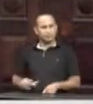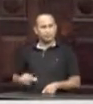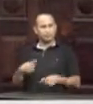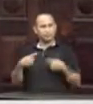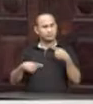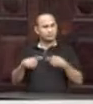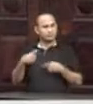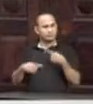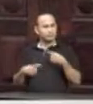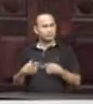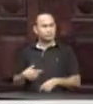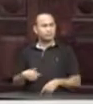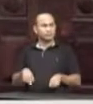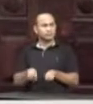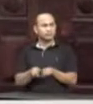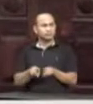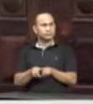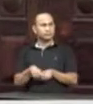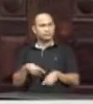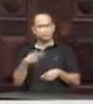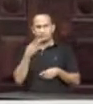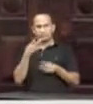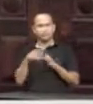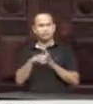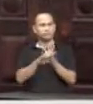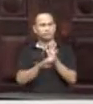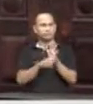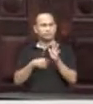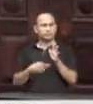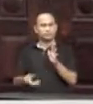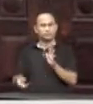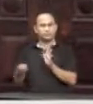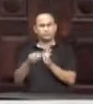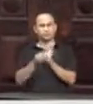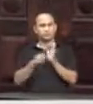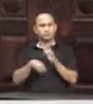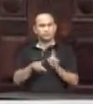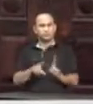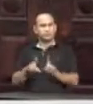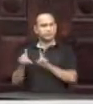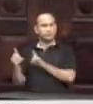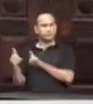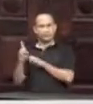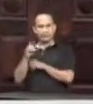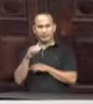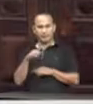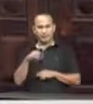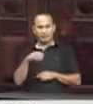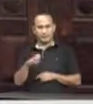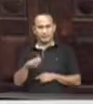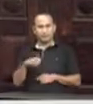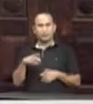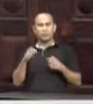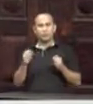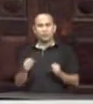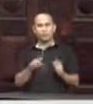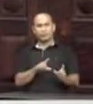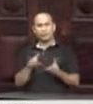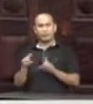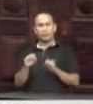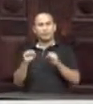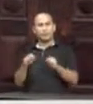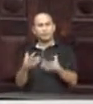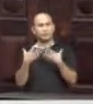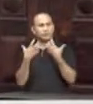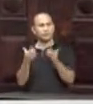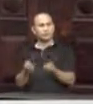atendimento no fundo e também vou propor uma emenda para incluir os programas do Degase como programas que possam